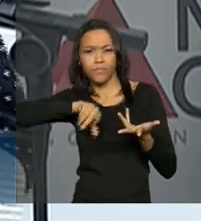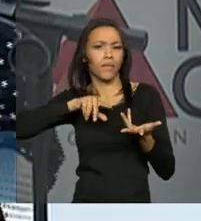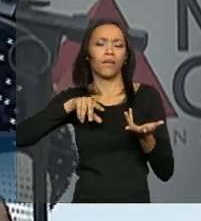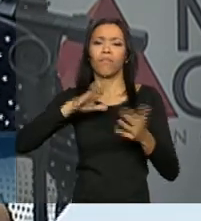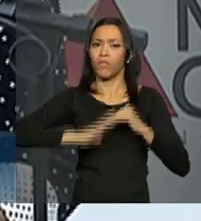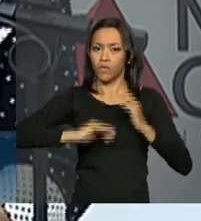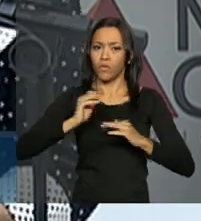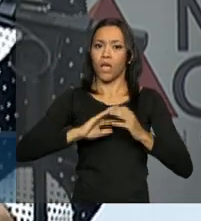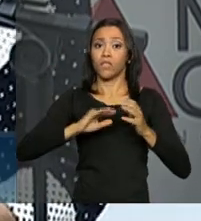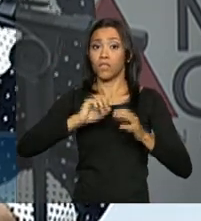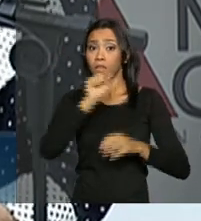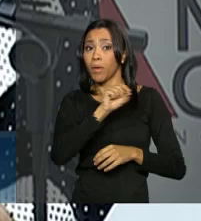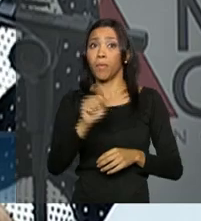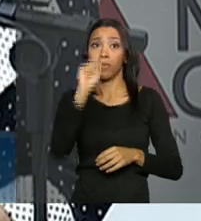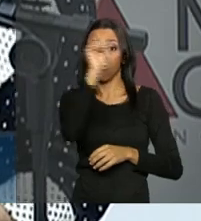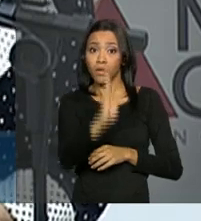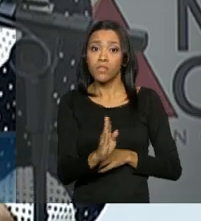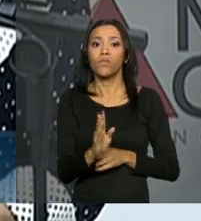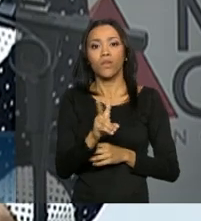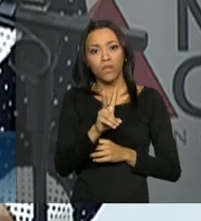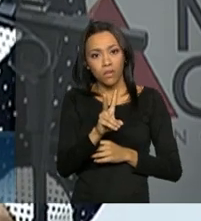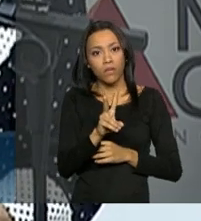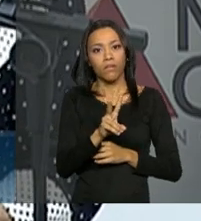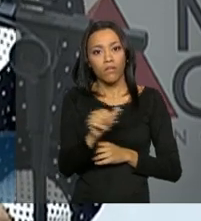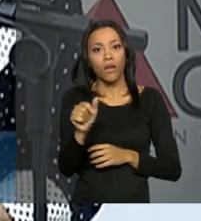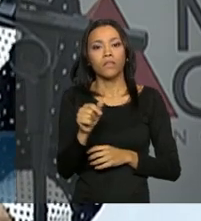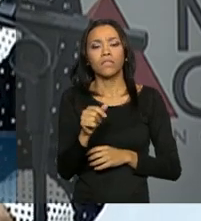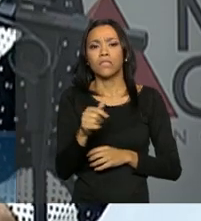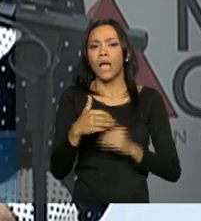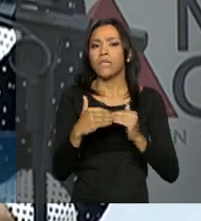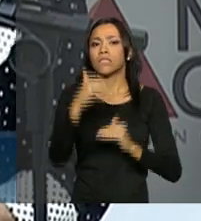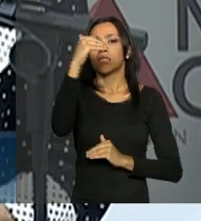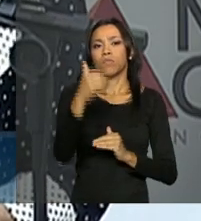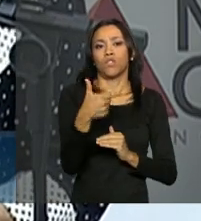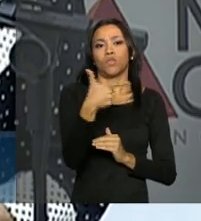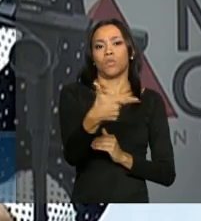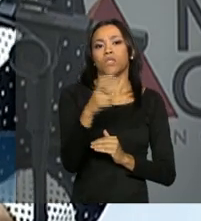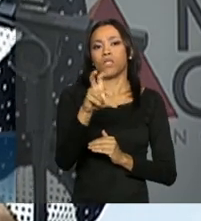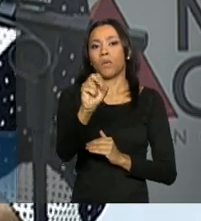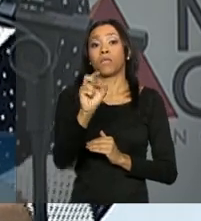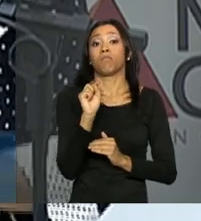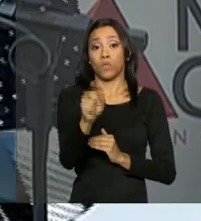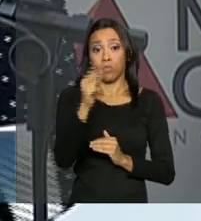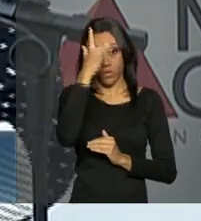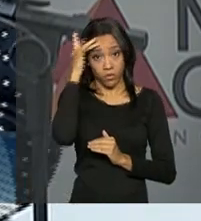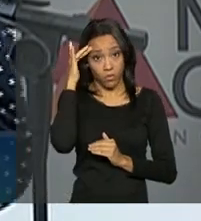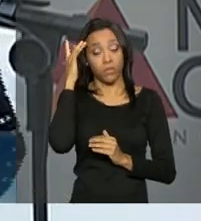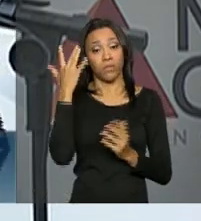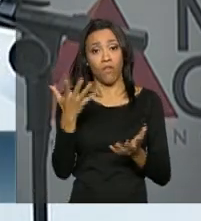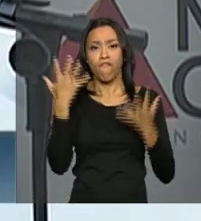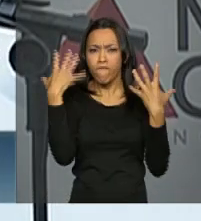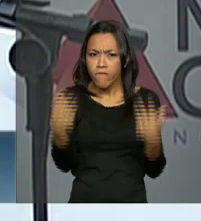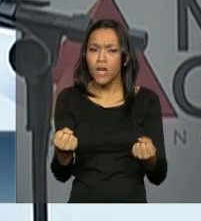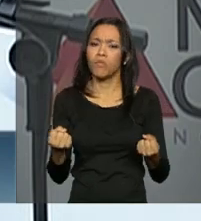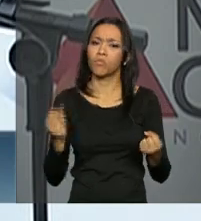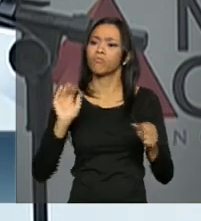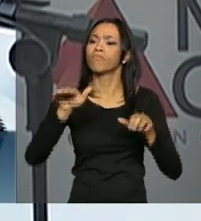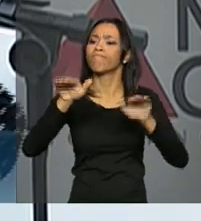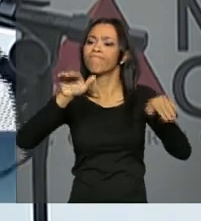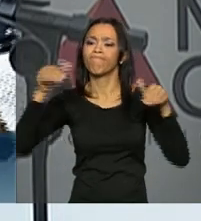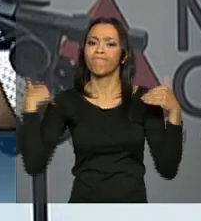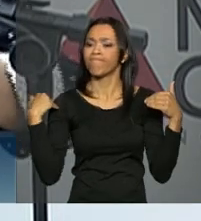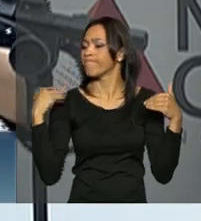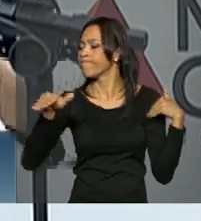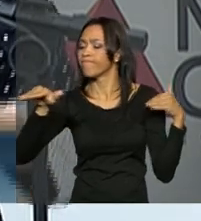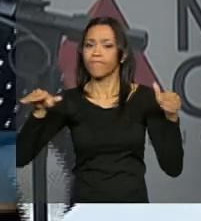Brasil todo e que montam acima de 250 mil pessoas. Vamos mobilizar os funcionários públicos a